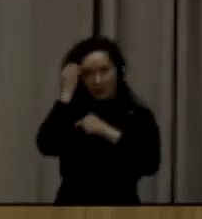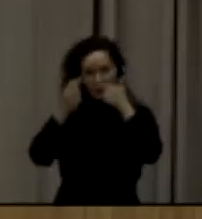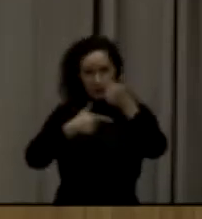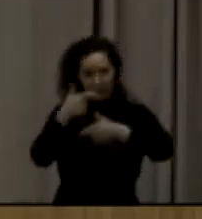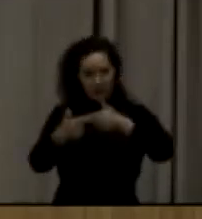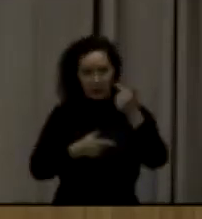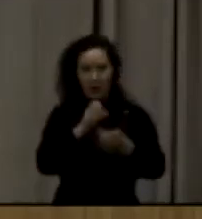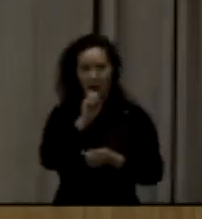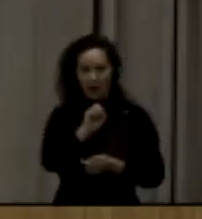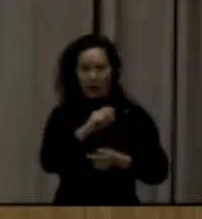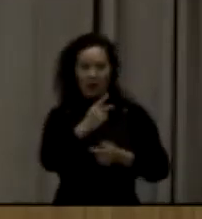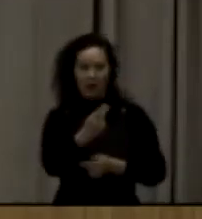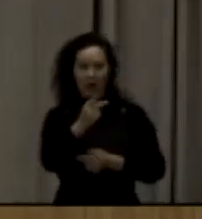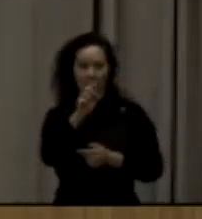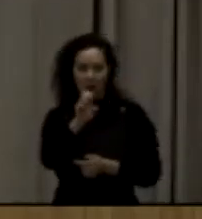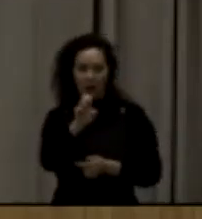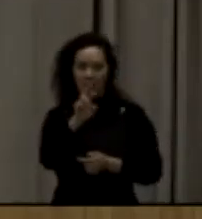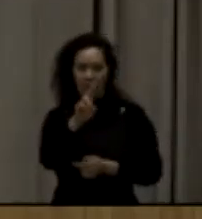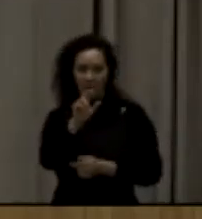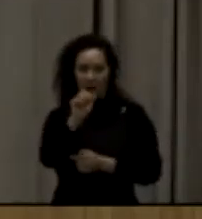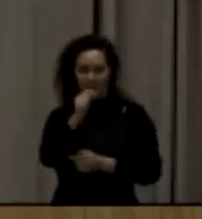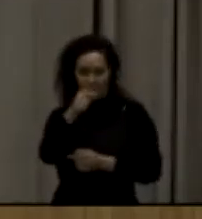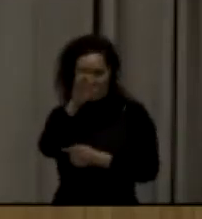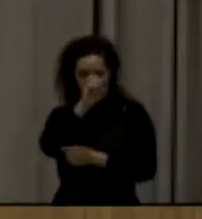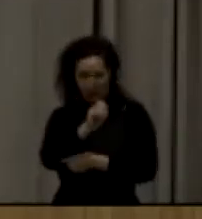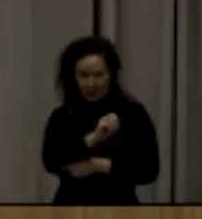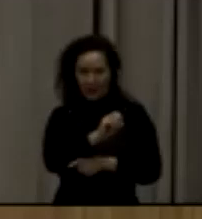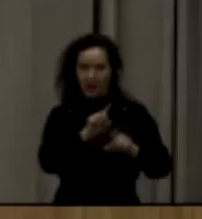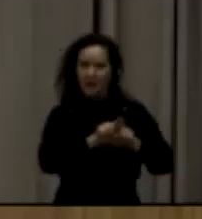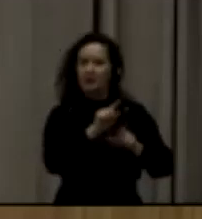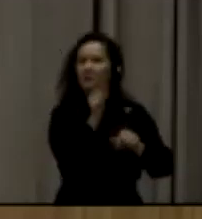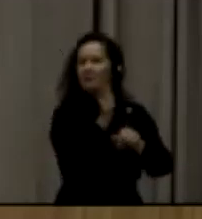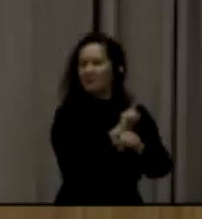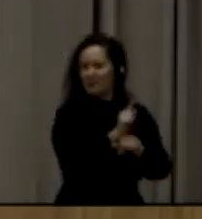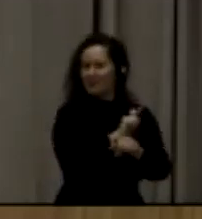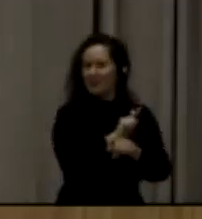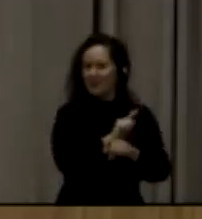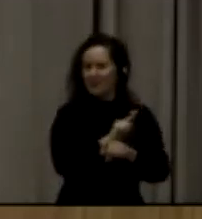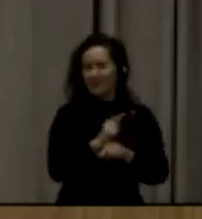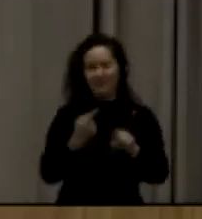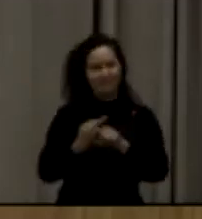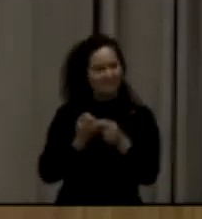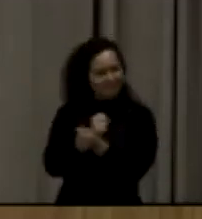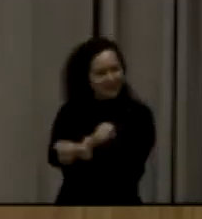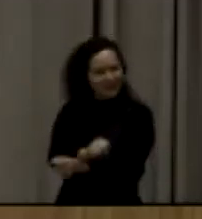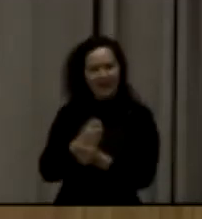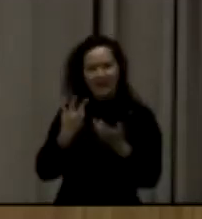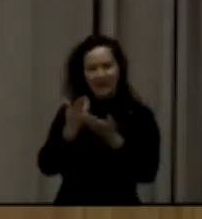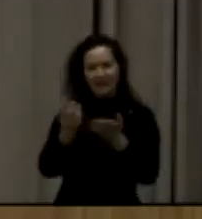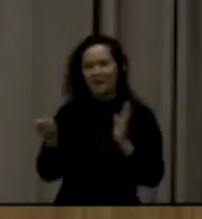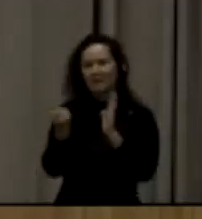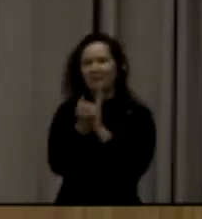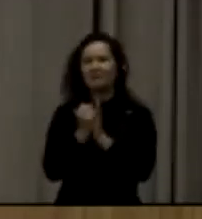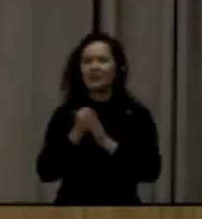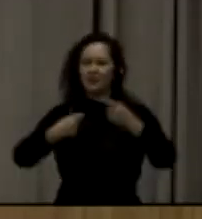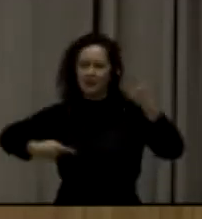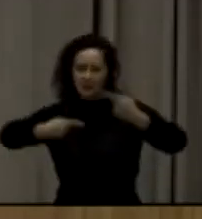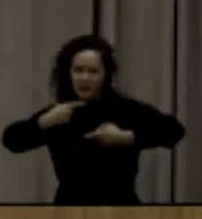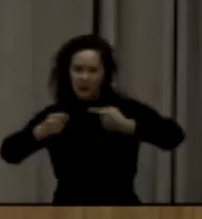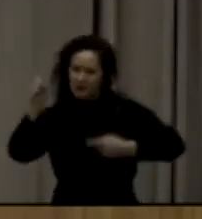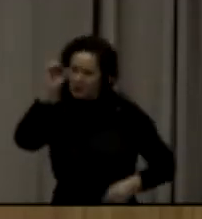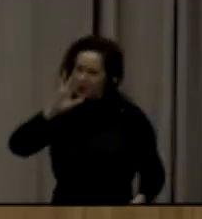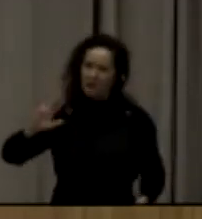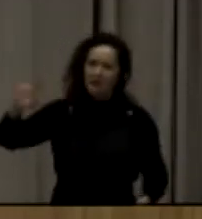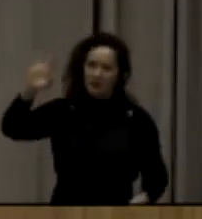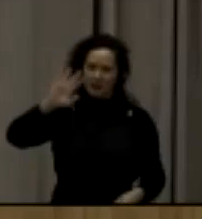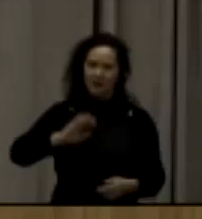operação, ou seja, da operação e da gestão, porque também foram escravizadas no marco de toda essa discussão